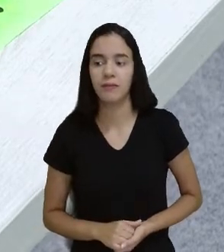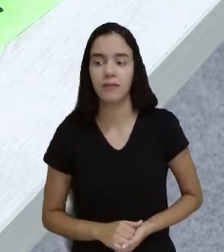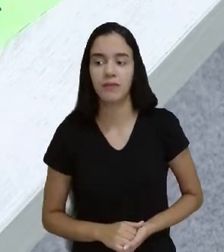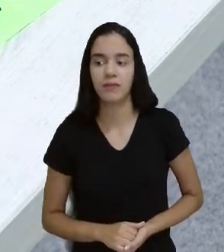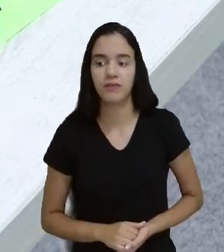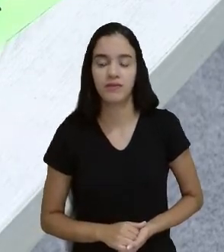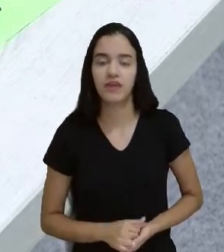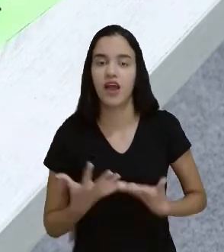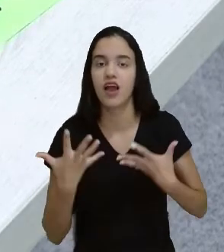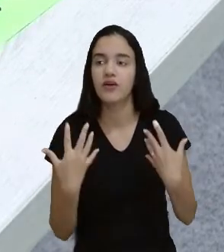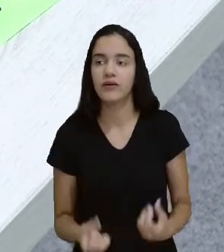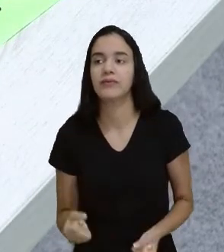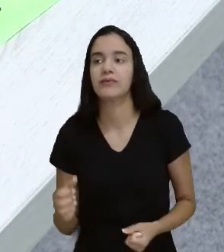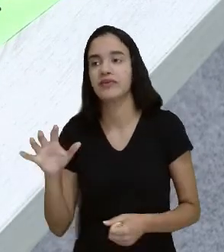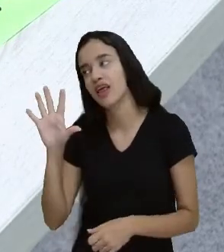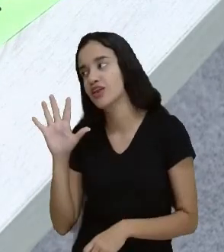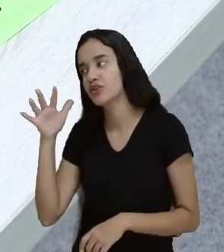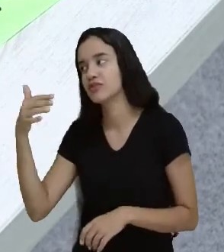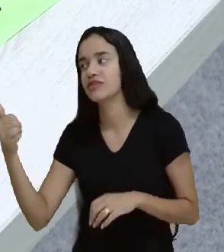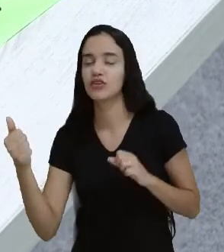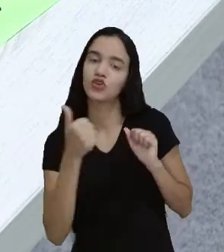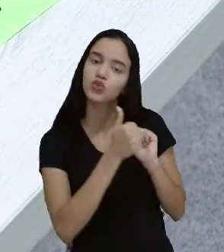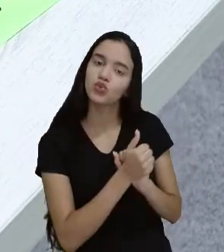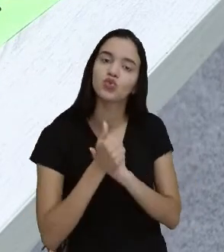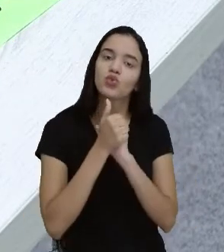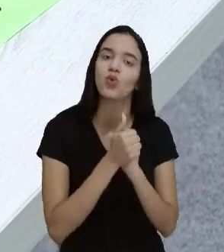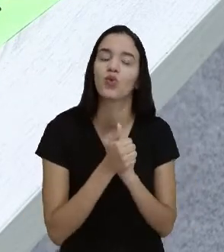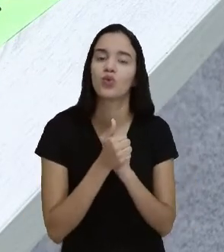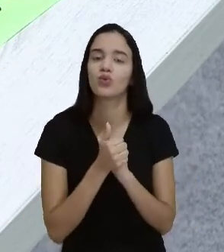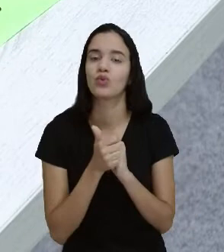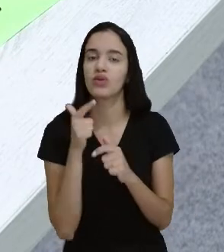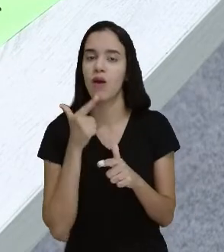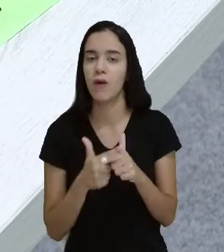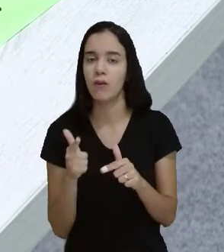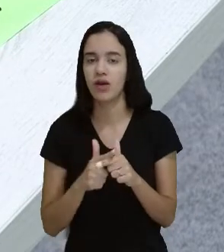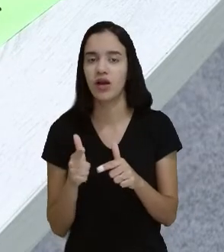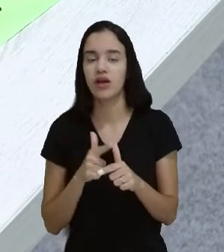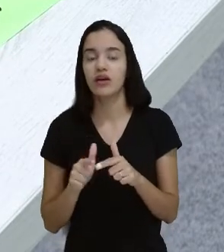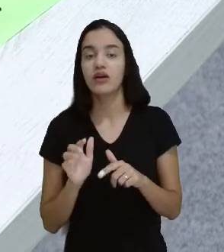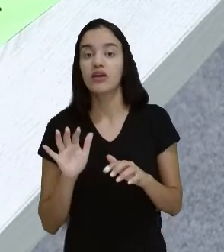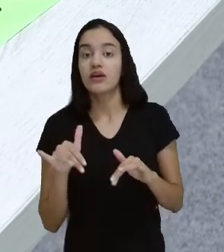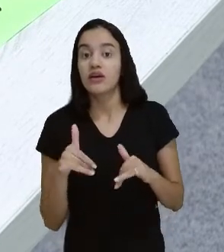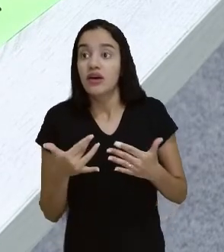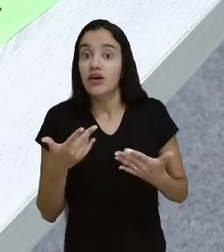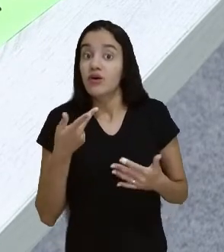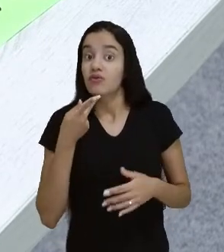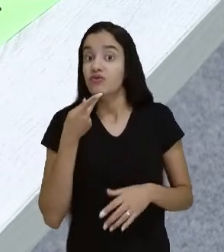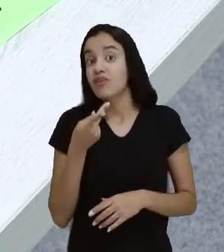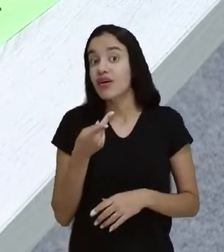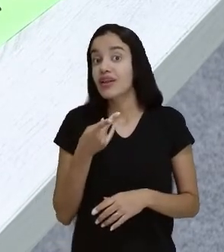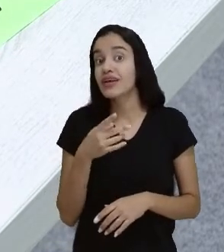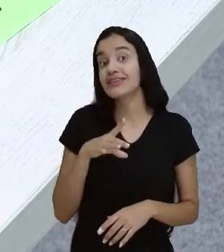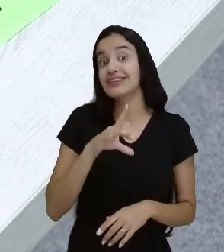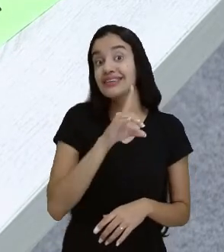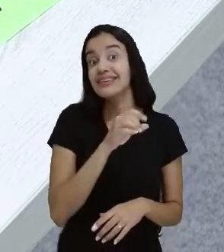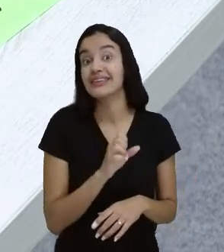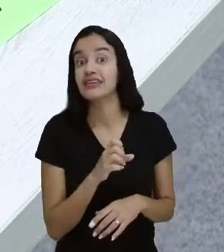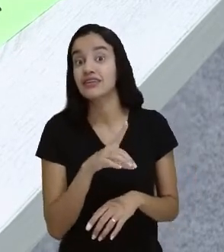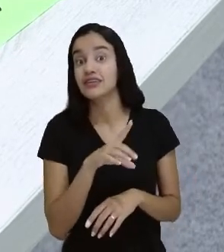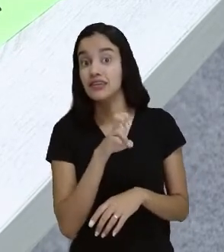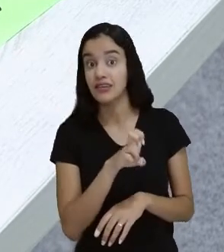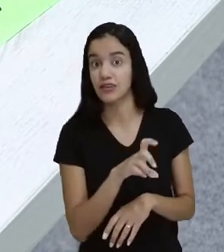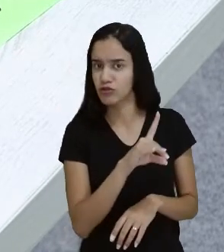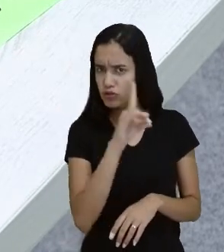professora Esté. Vamos resolver aqui juntas essa situação. E quando fala daqui a 5 dias, eu